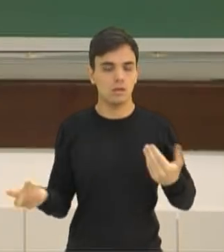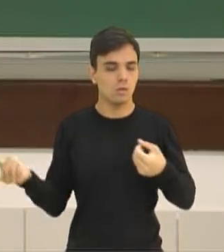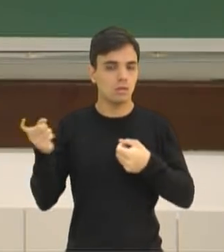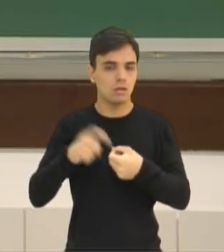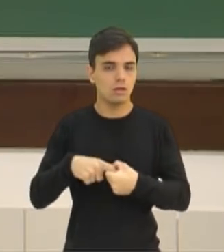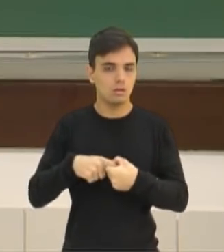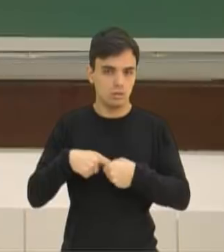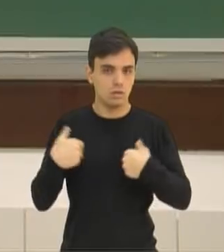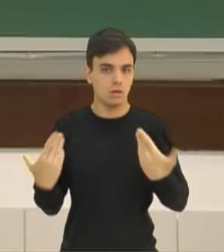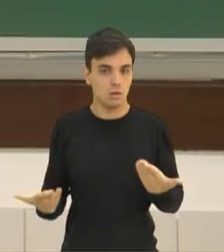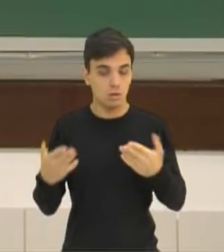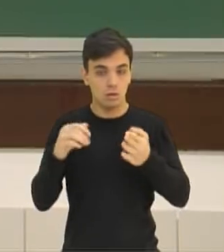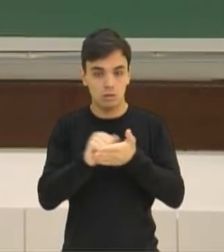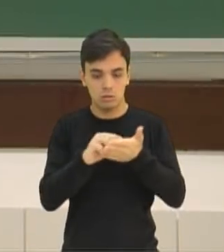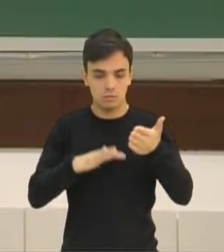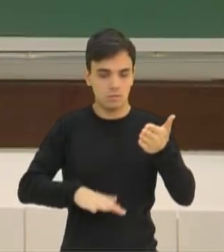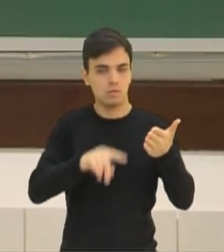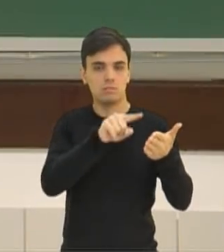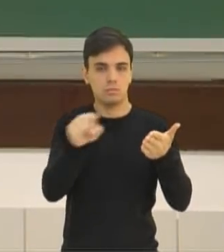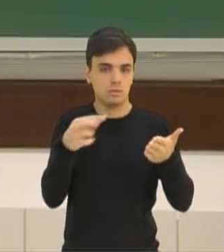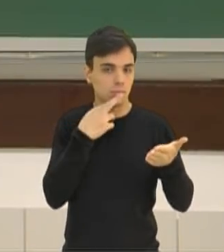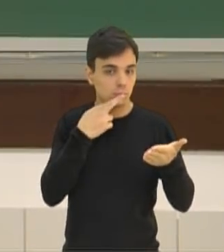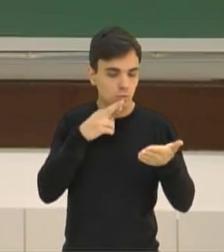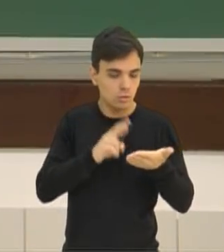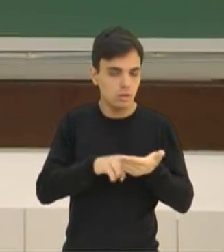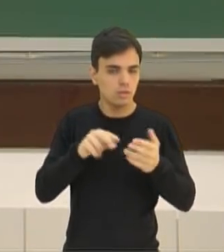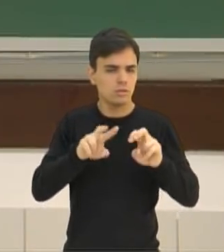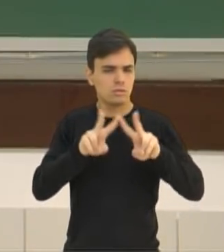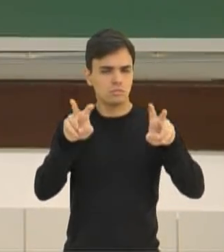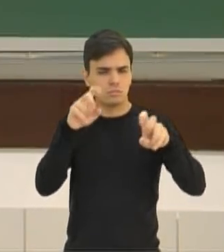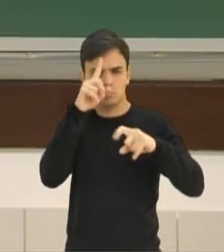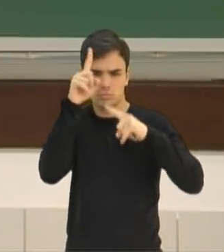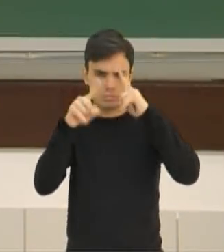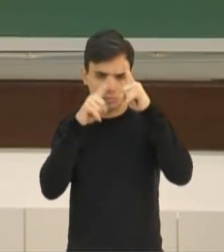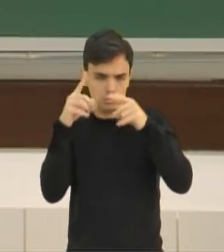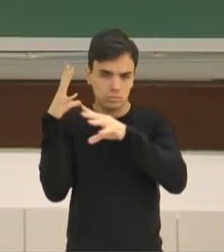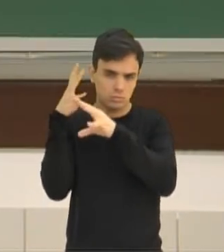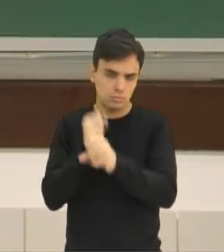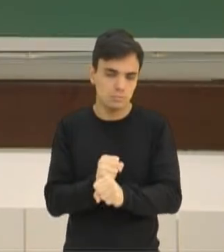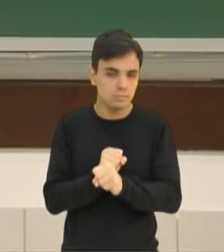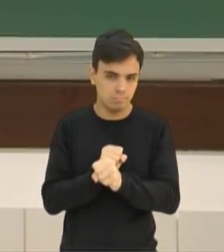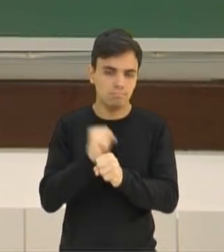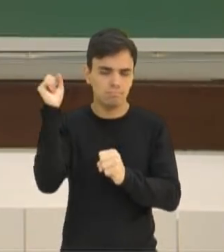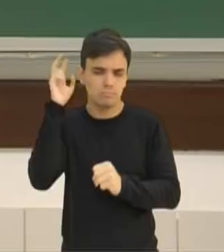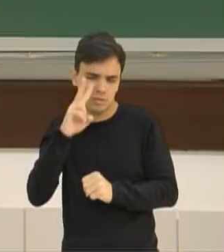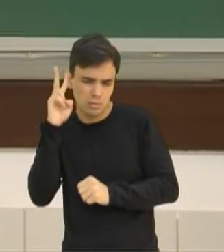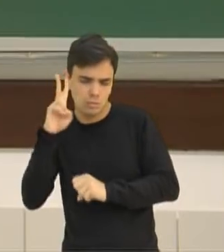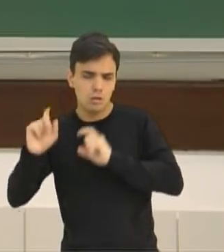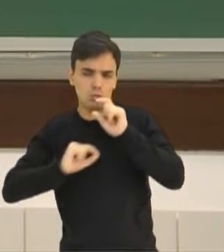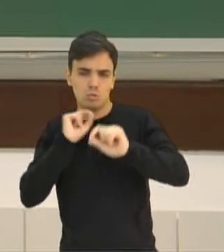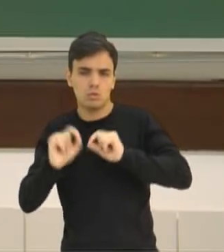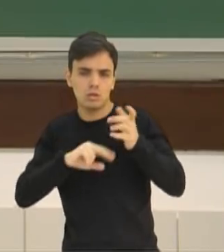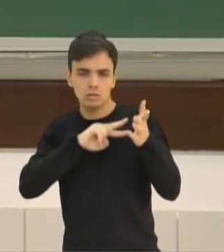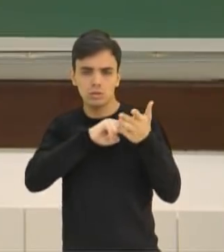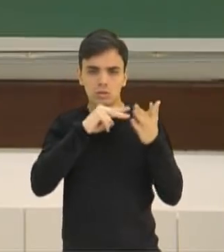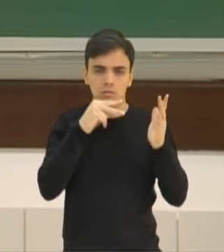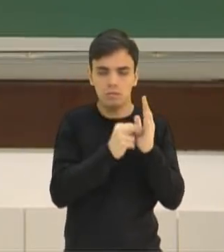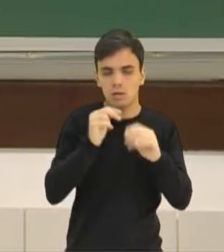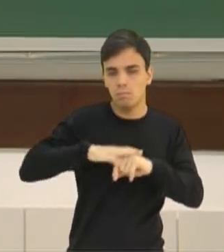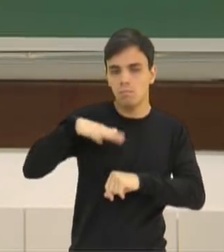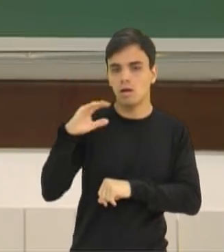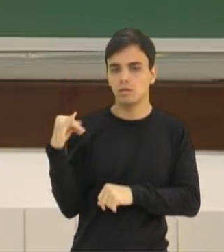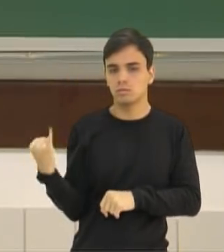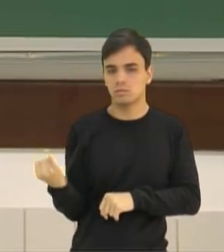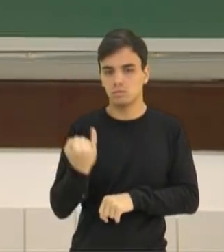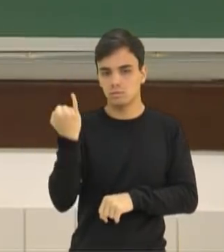Retornamos então ali com o exercício nessa ideia da aula de retomada, relembrar aquilo que é mais